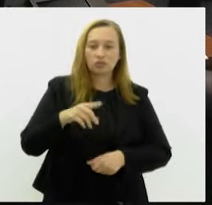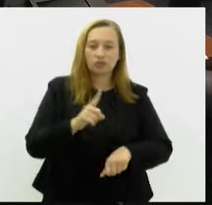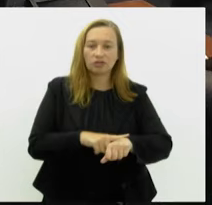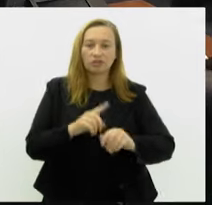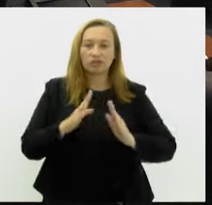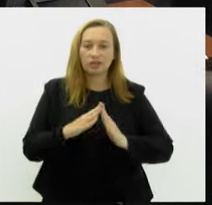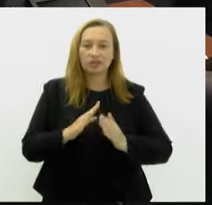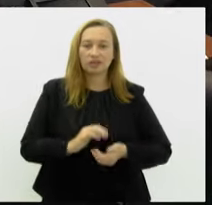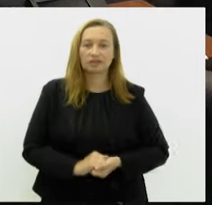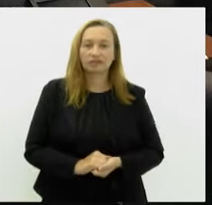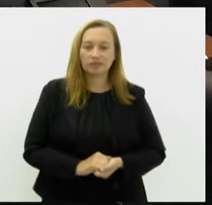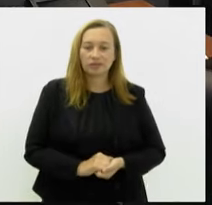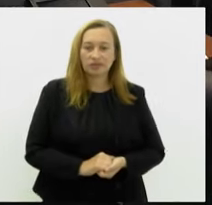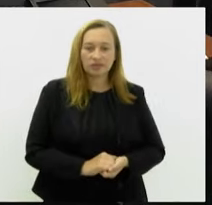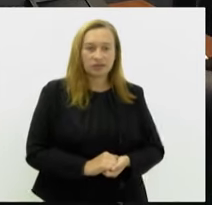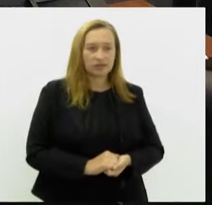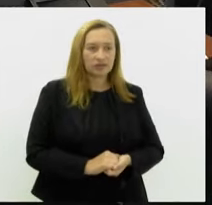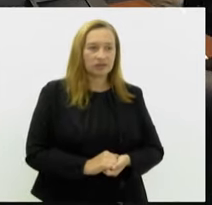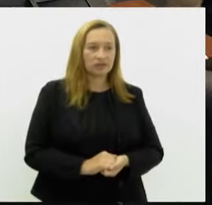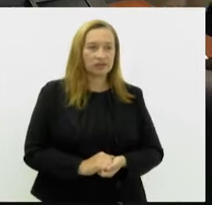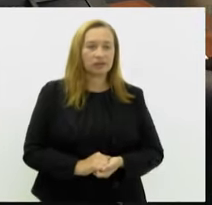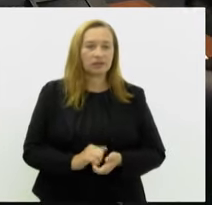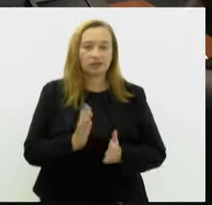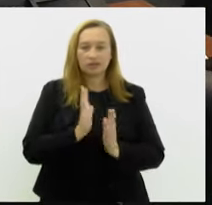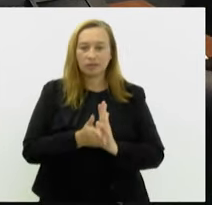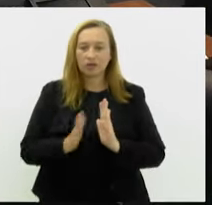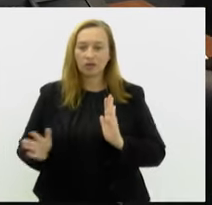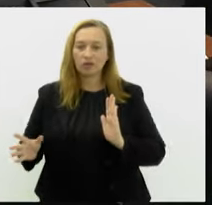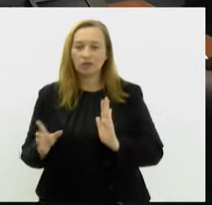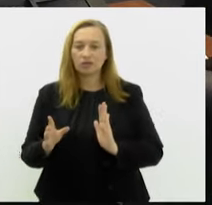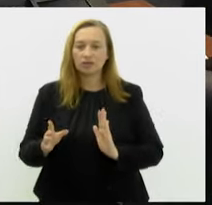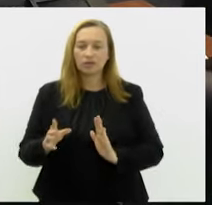regimentais. Senhora presidente, pela ordem, Rodrigo Amorim.